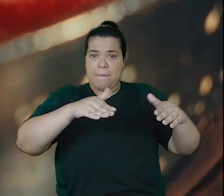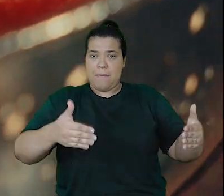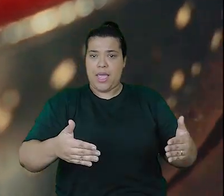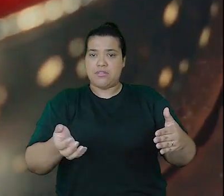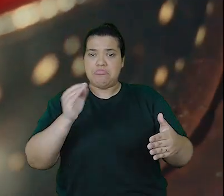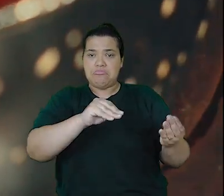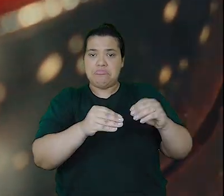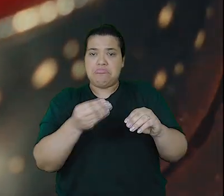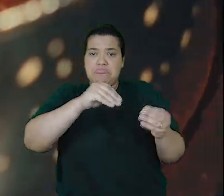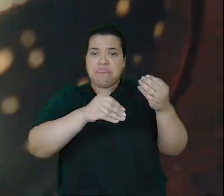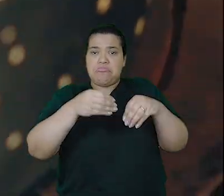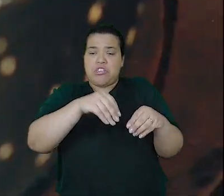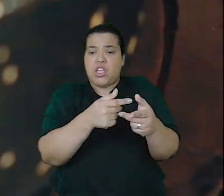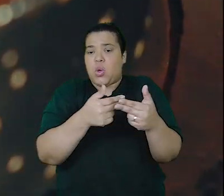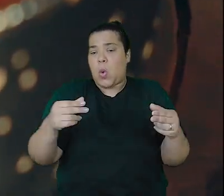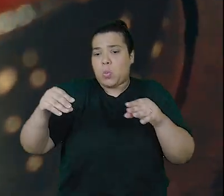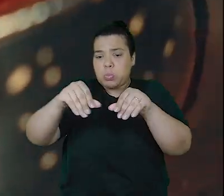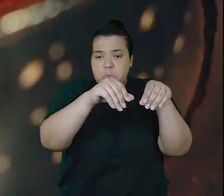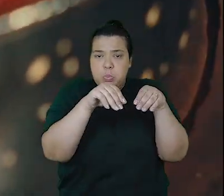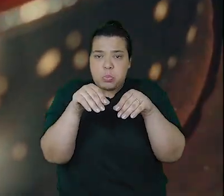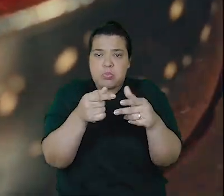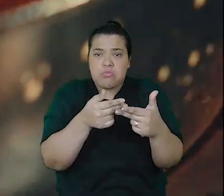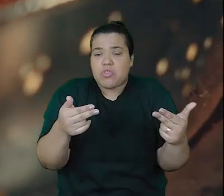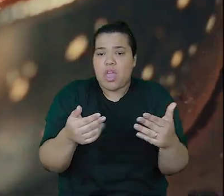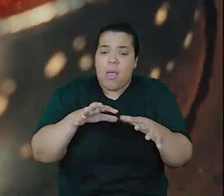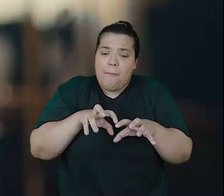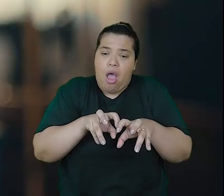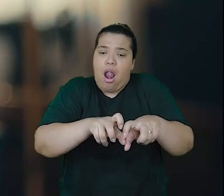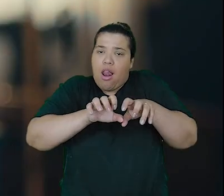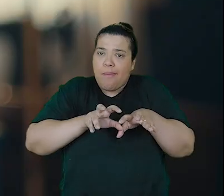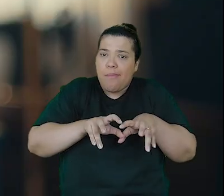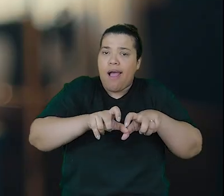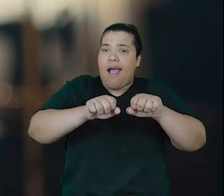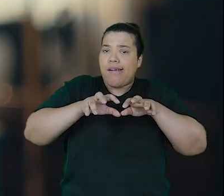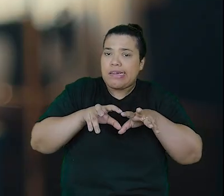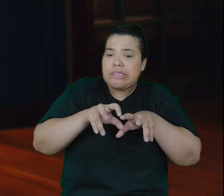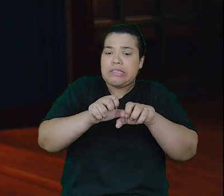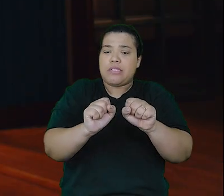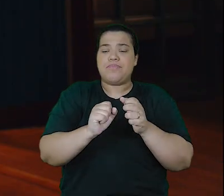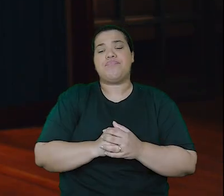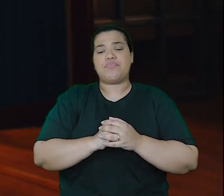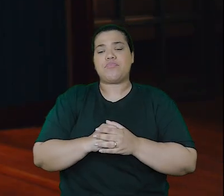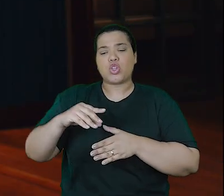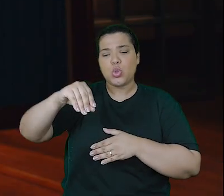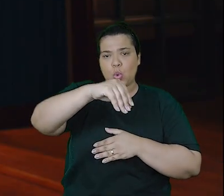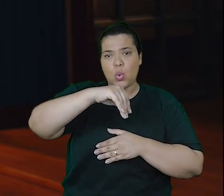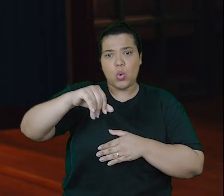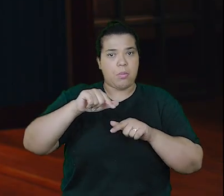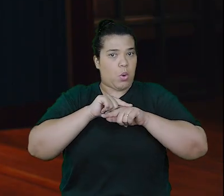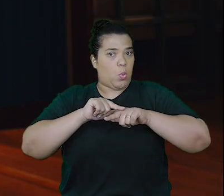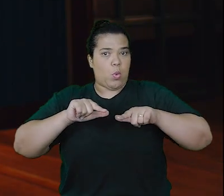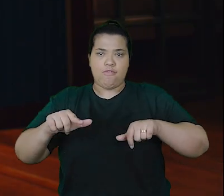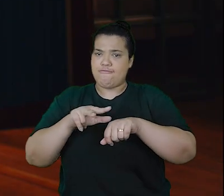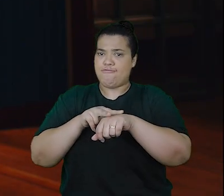tudo os ingredientes, que é os temperos. Aí amassa ela bem, o máximo. O tempero que a gente usa é